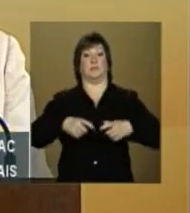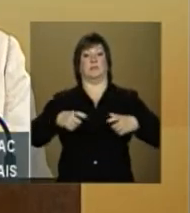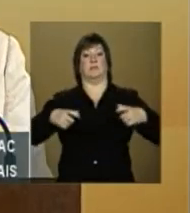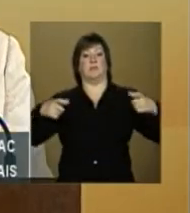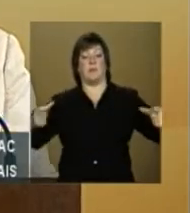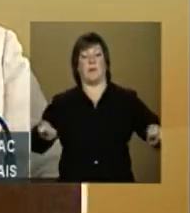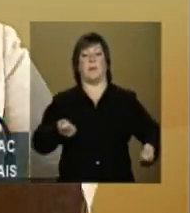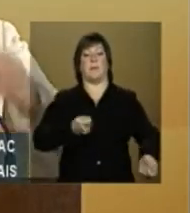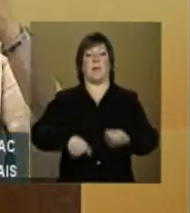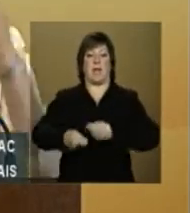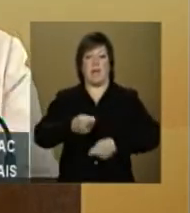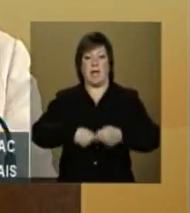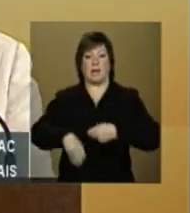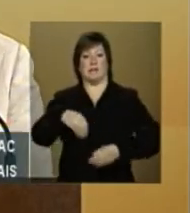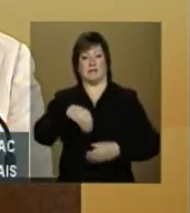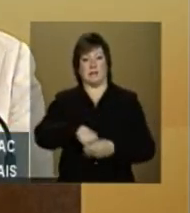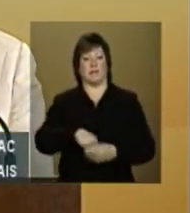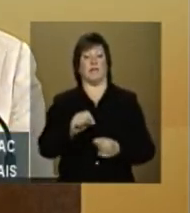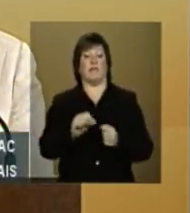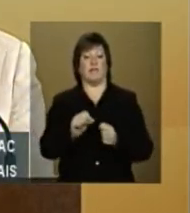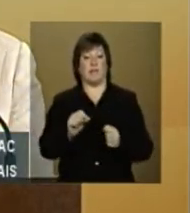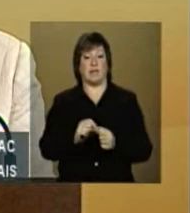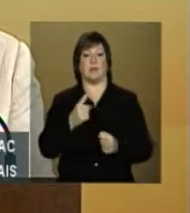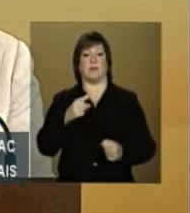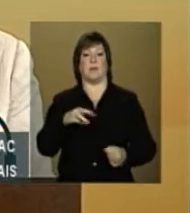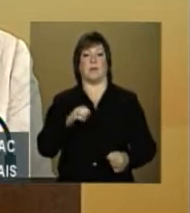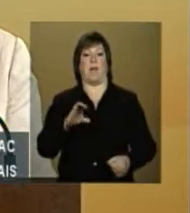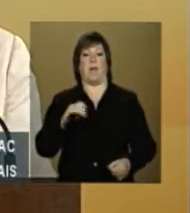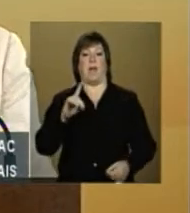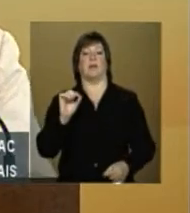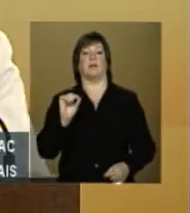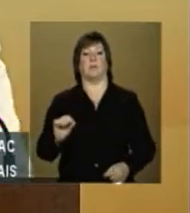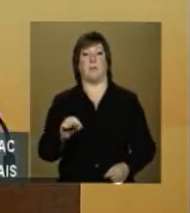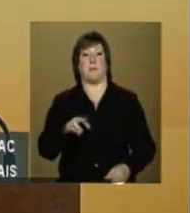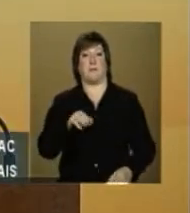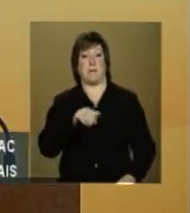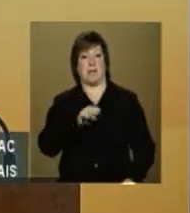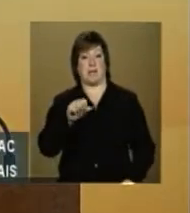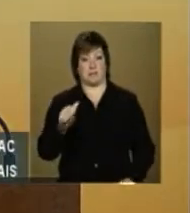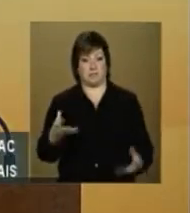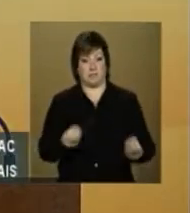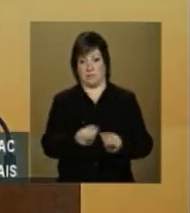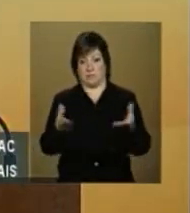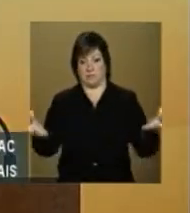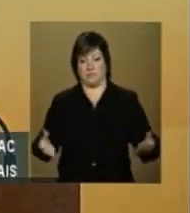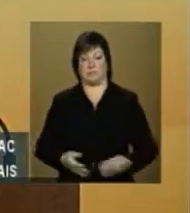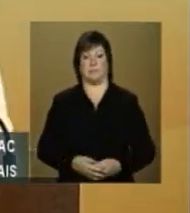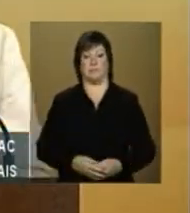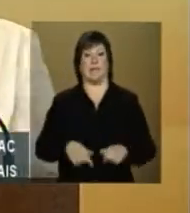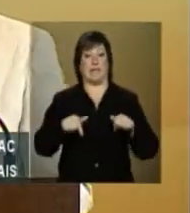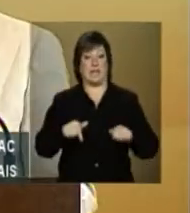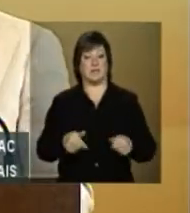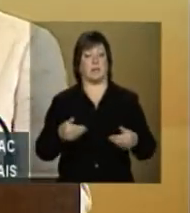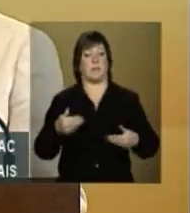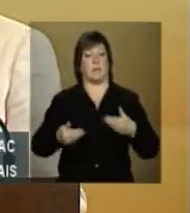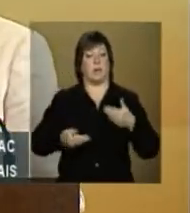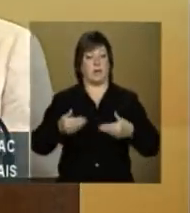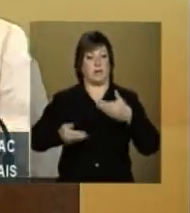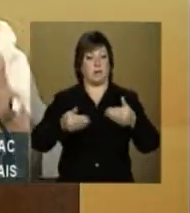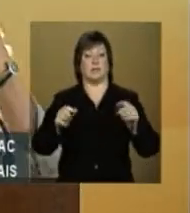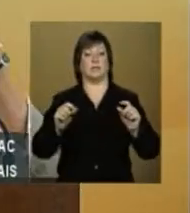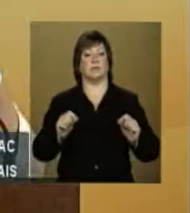mercado interno, que criou um mercado de massa. Esse processo é um processo que